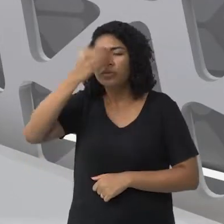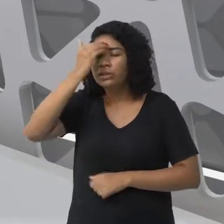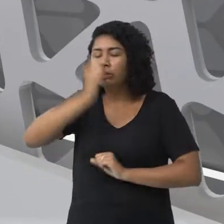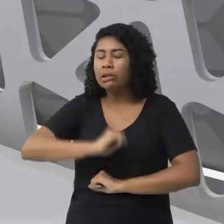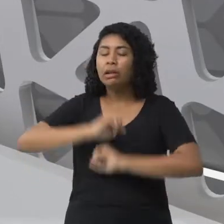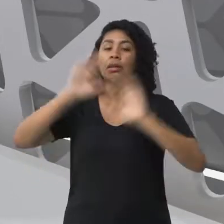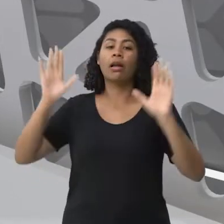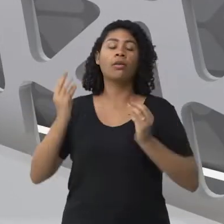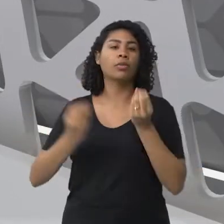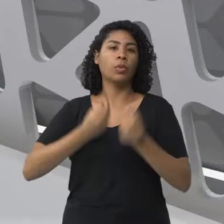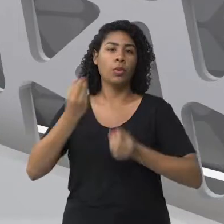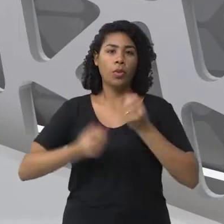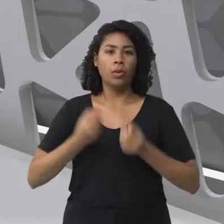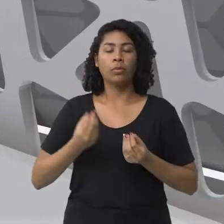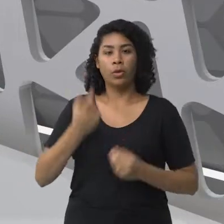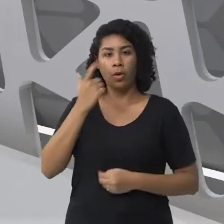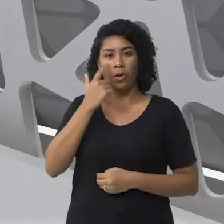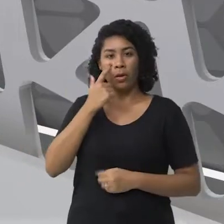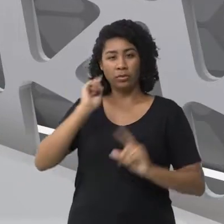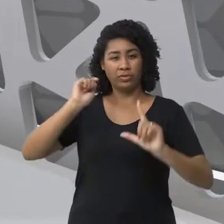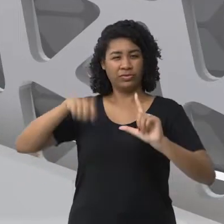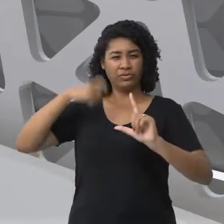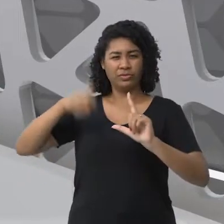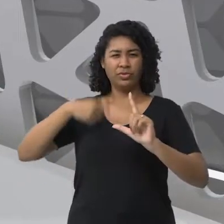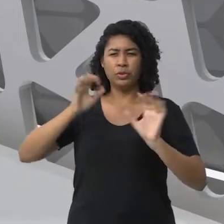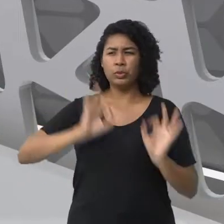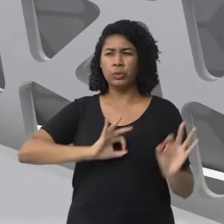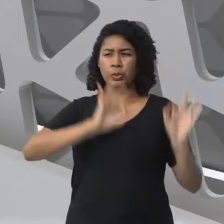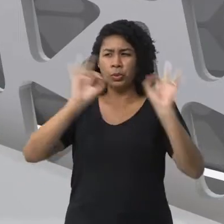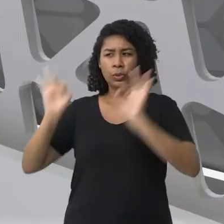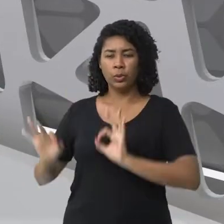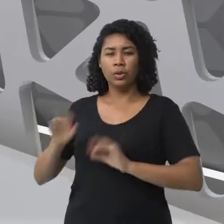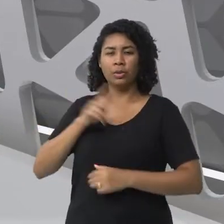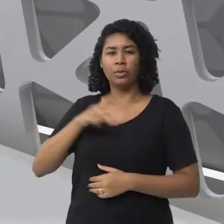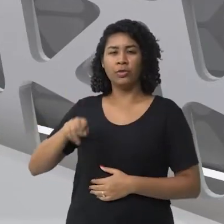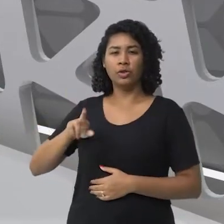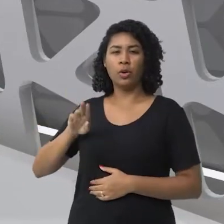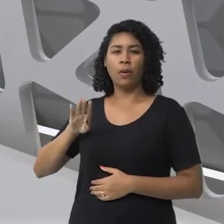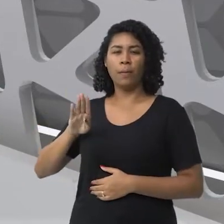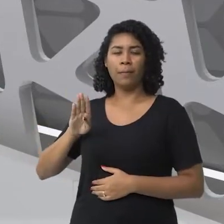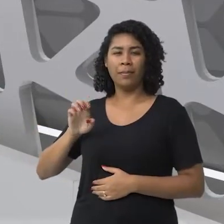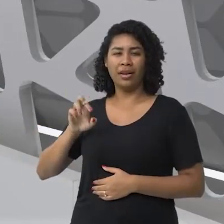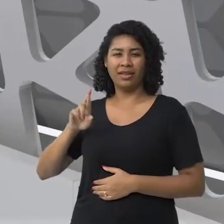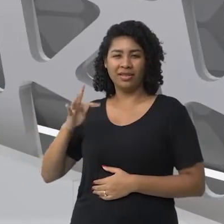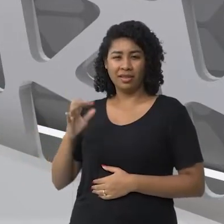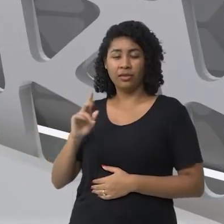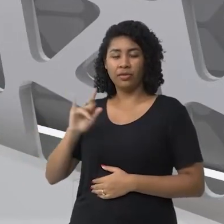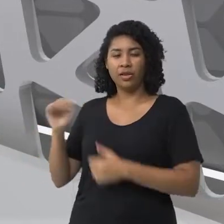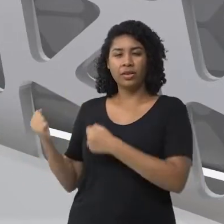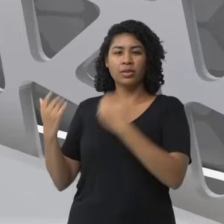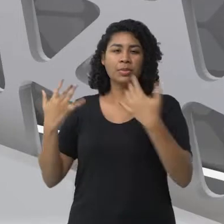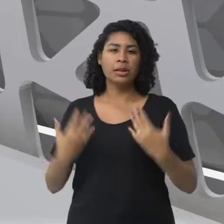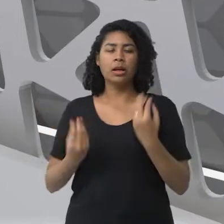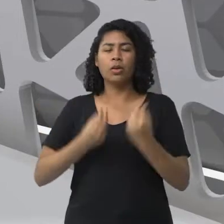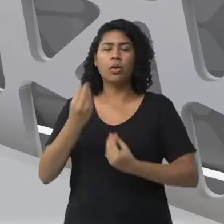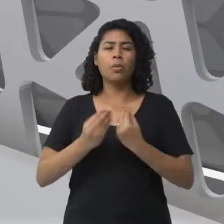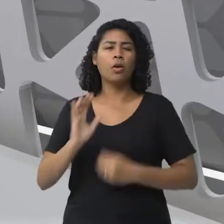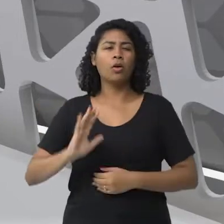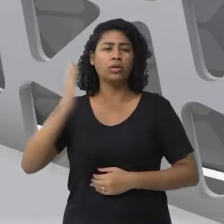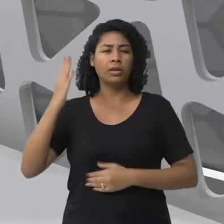essas informações, nós vamos assistir um curto vídeo com a professora Roberta, que vai explicar todo esse processo, tanto